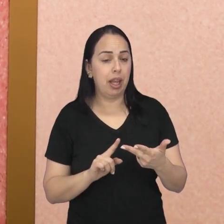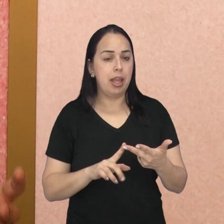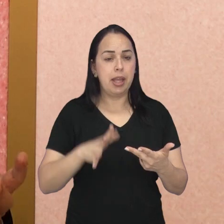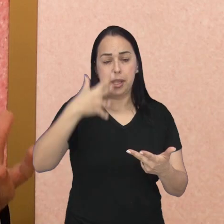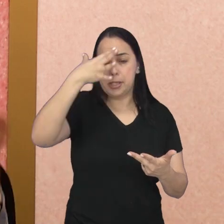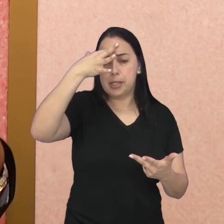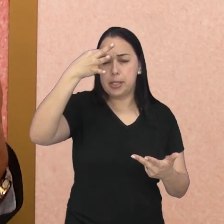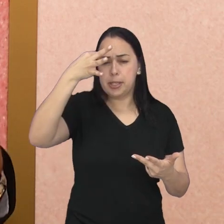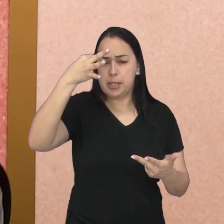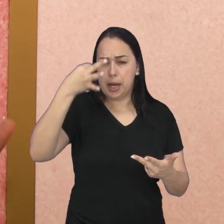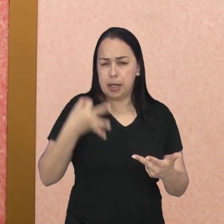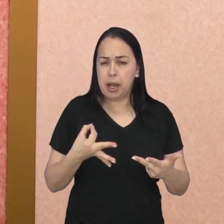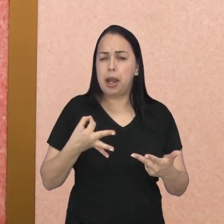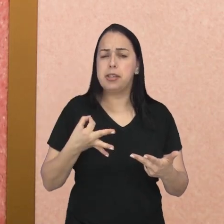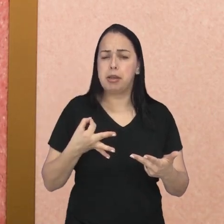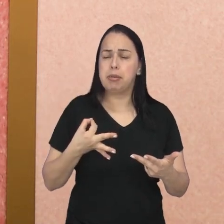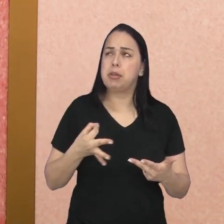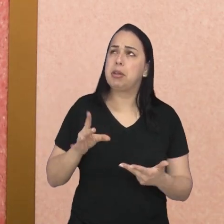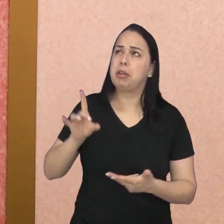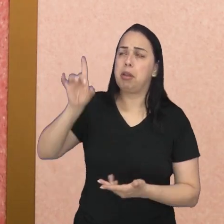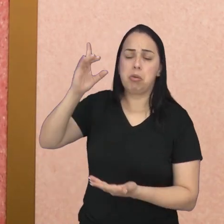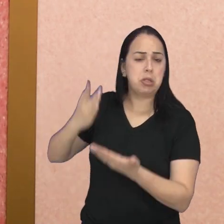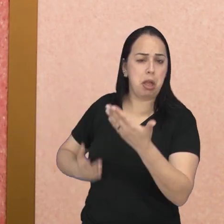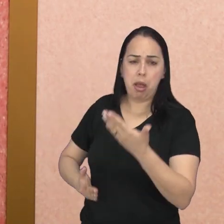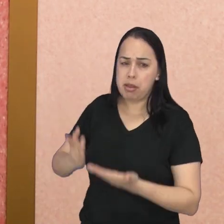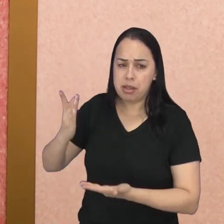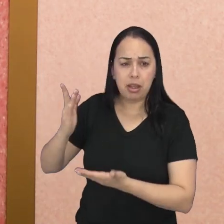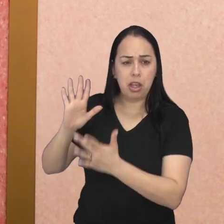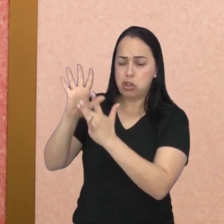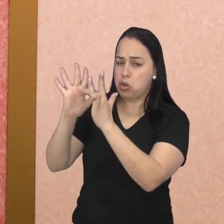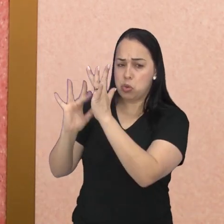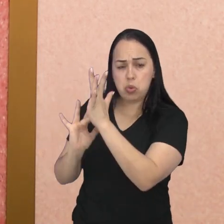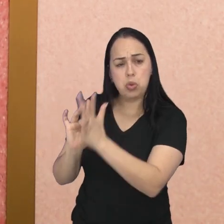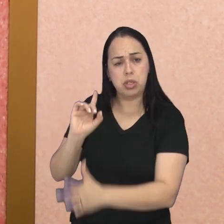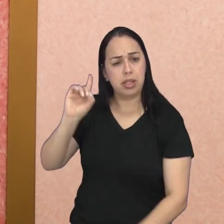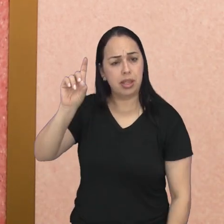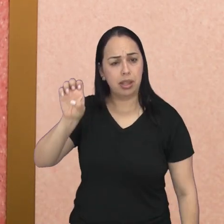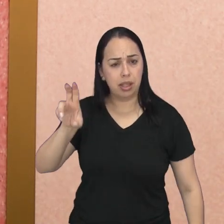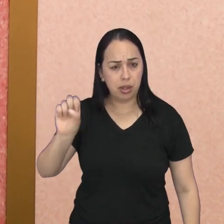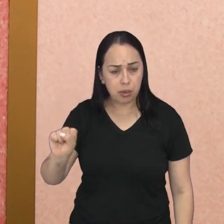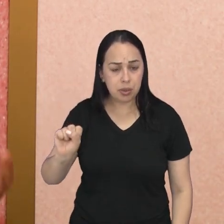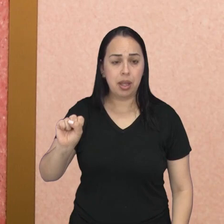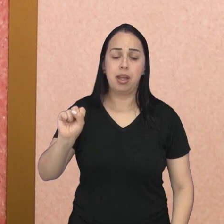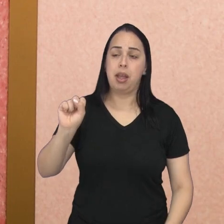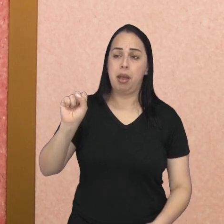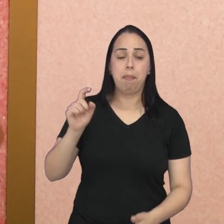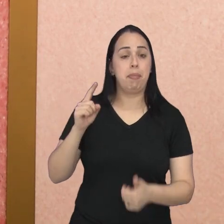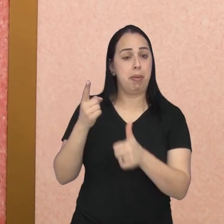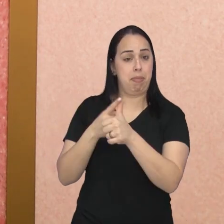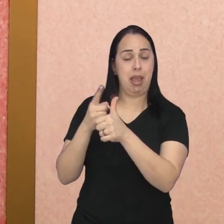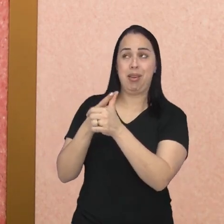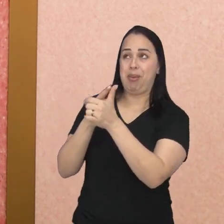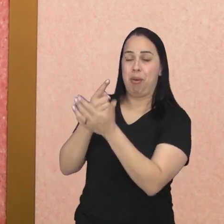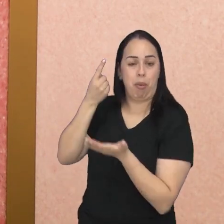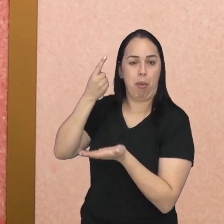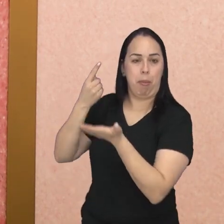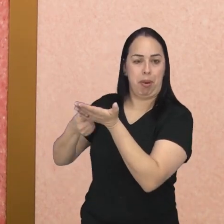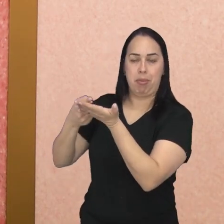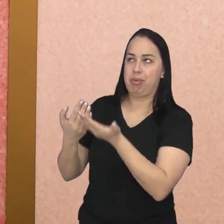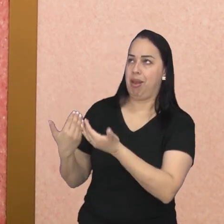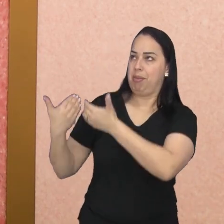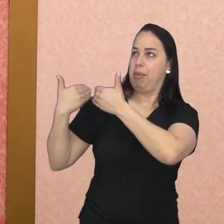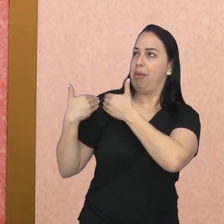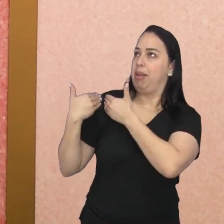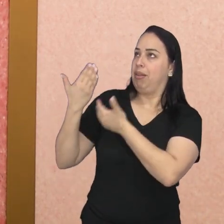tenho certeza absoluta quem é que eu estou servindo, que é Deus, que é Jesus. Então, meu compromisso é, antes de tudo, com